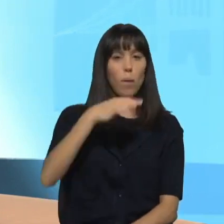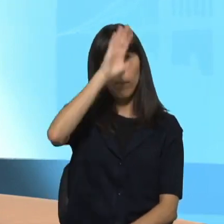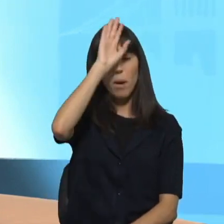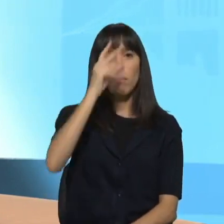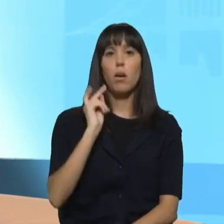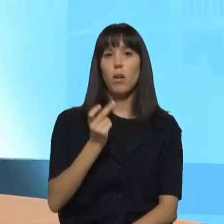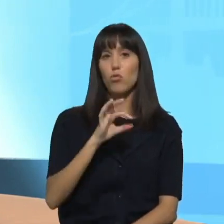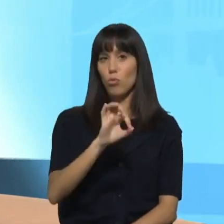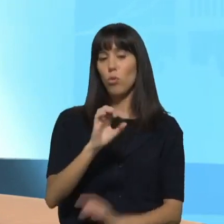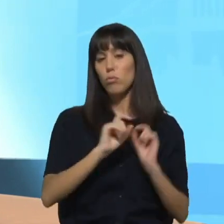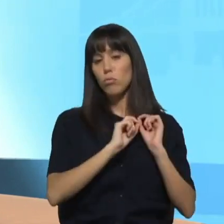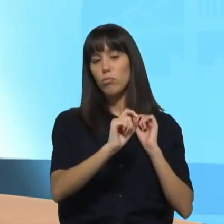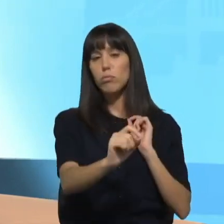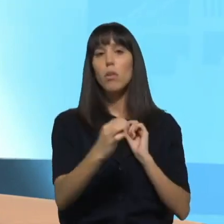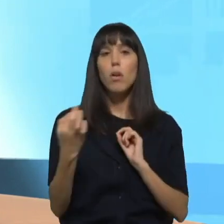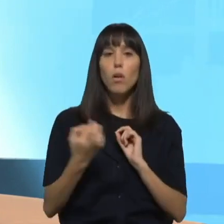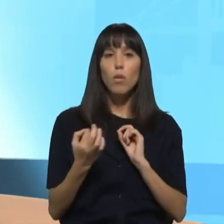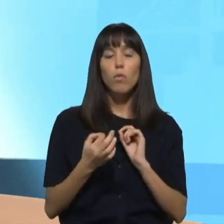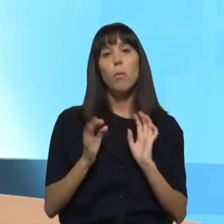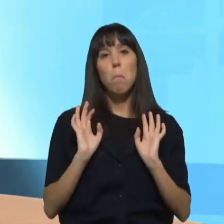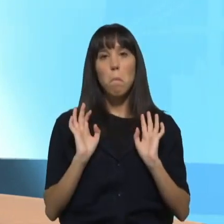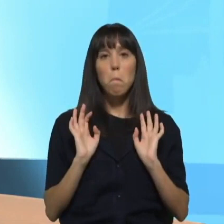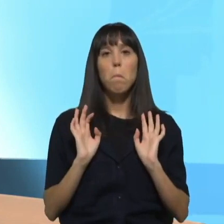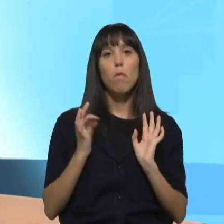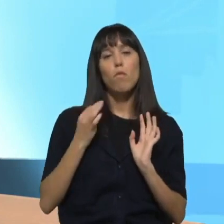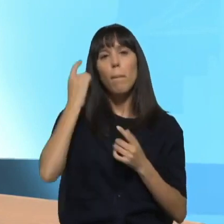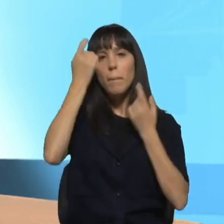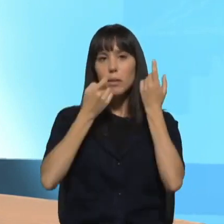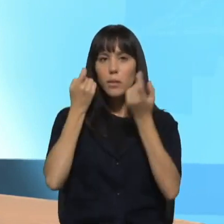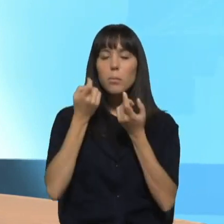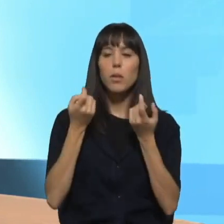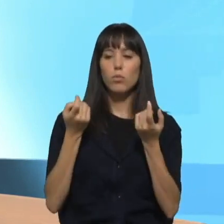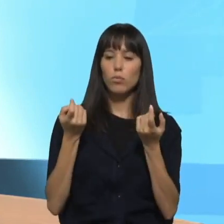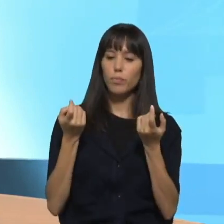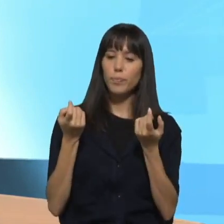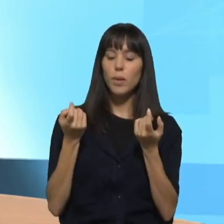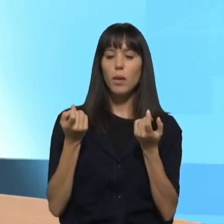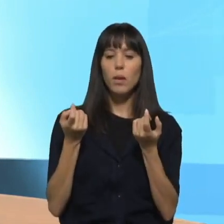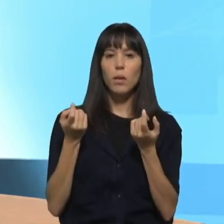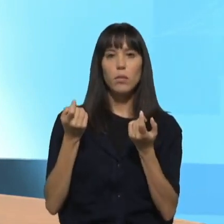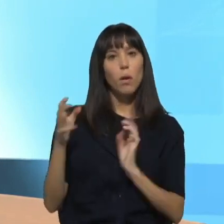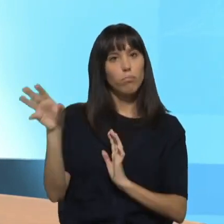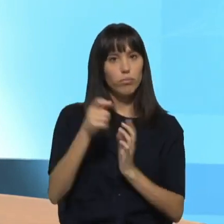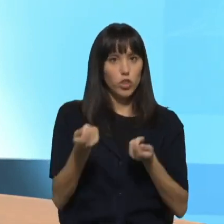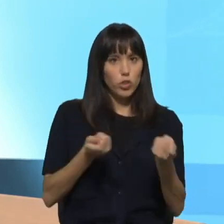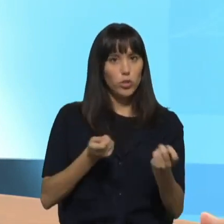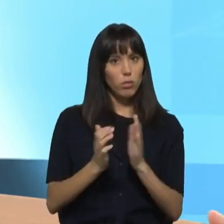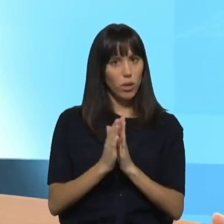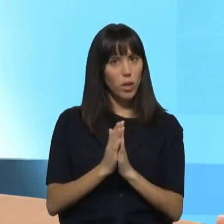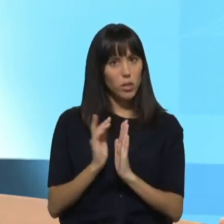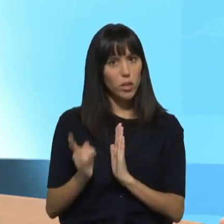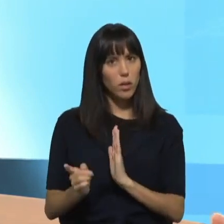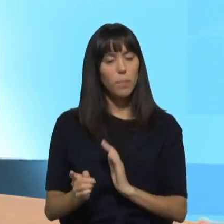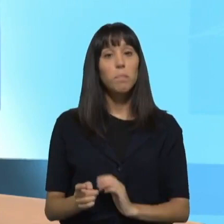anos. E, enfim, é a consolidação desse pensamento que traz para o governo da Igreja?